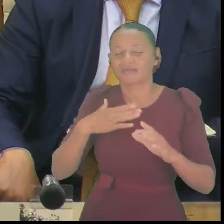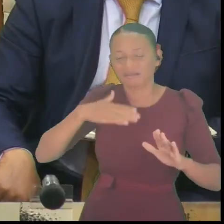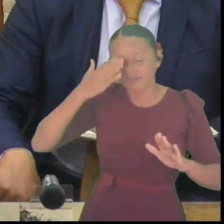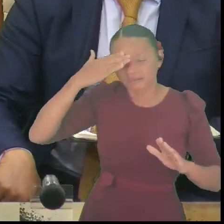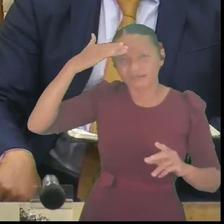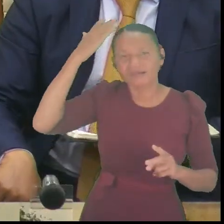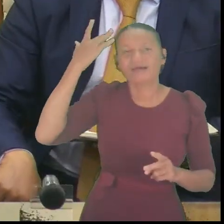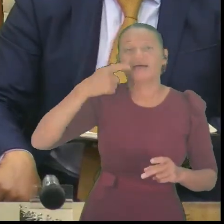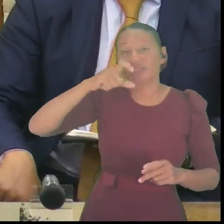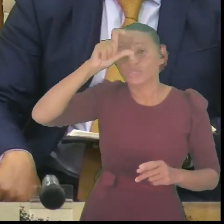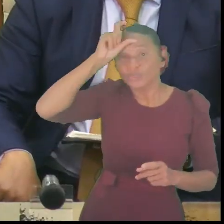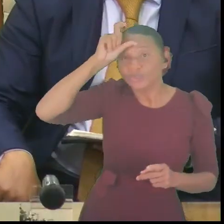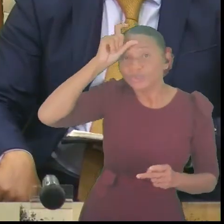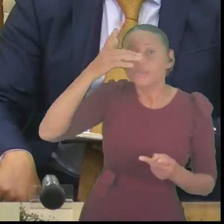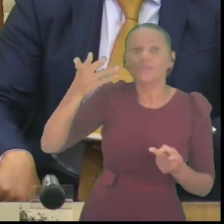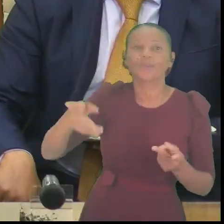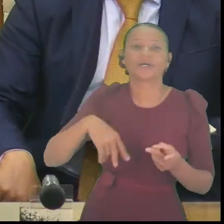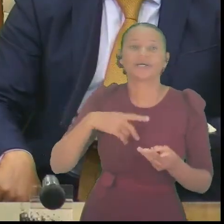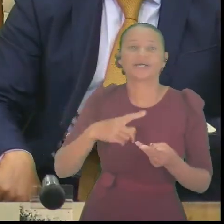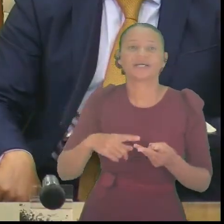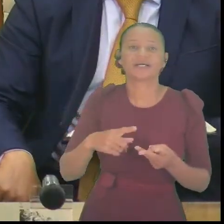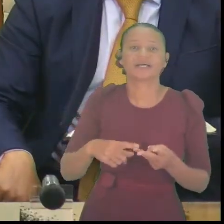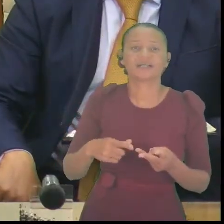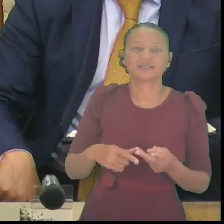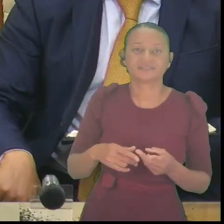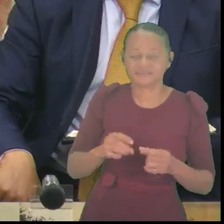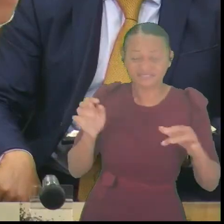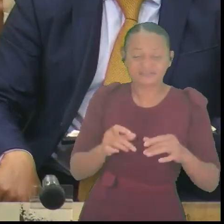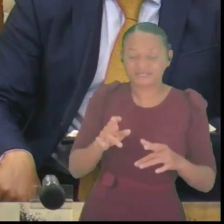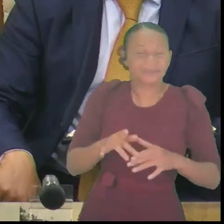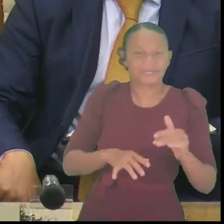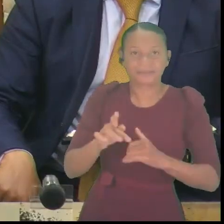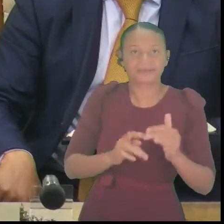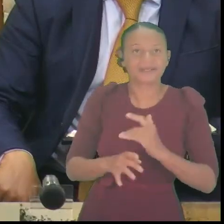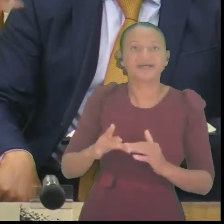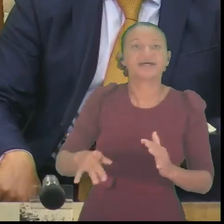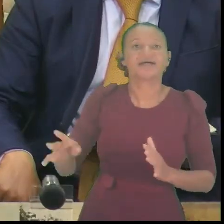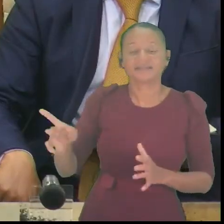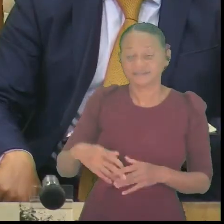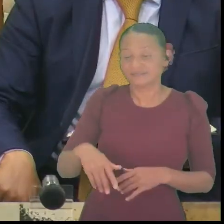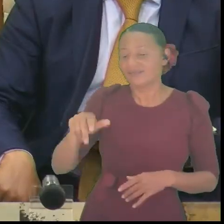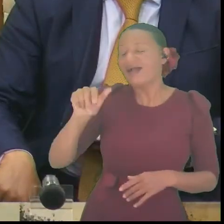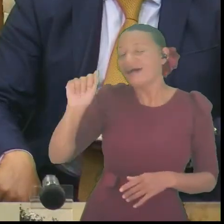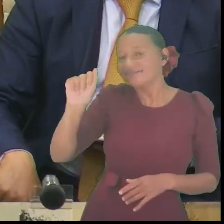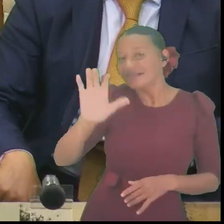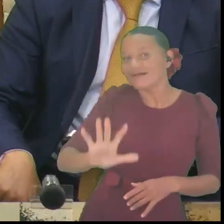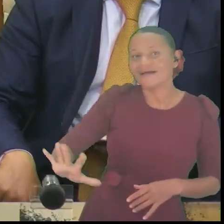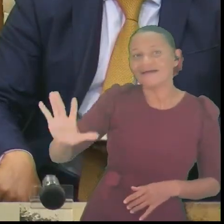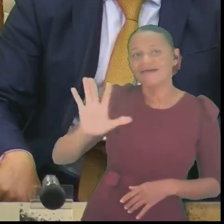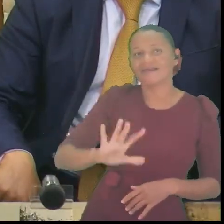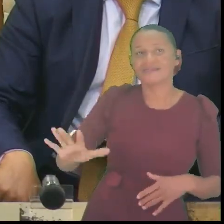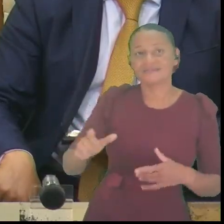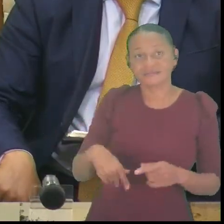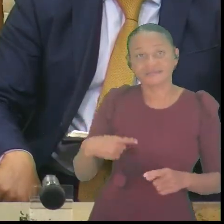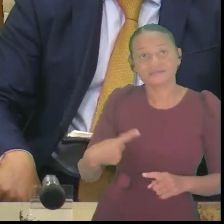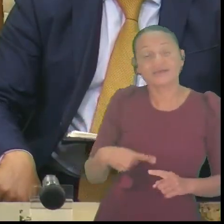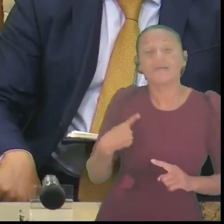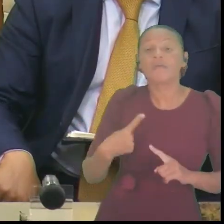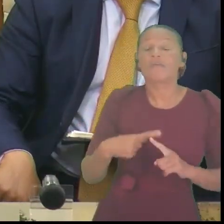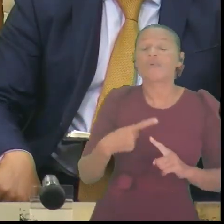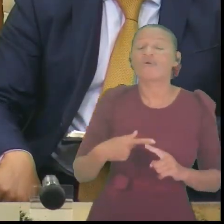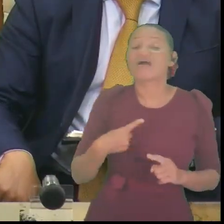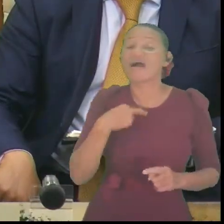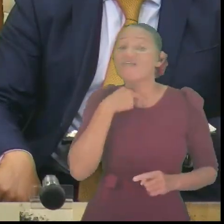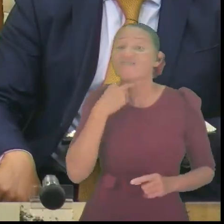é turco. Se você começar a falar meio lutando com a você já sabe que é asiático. Enfim, por causa da